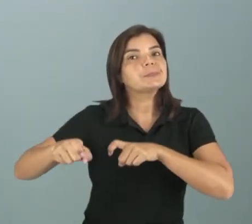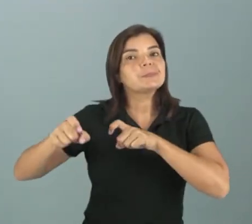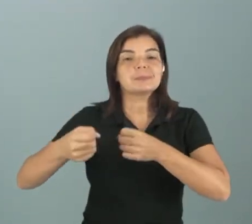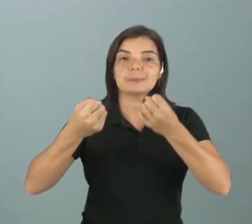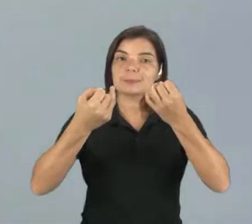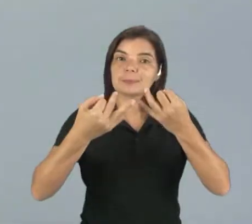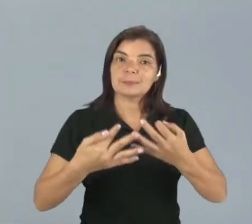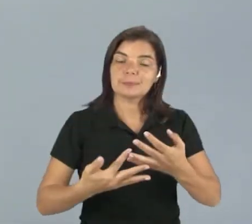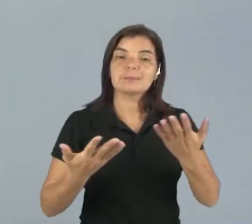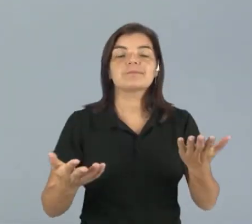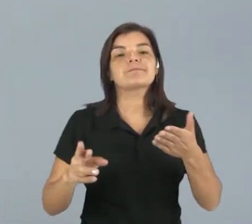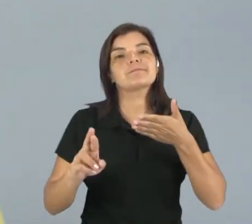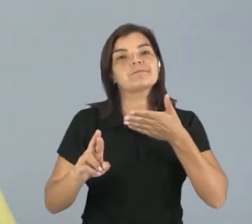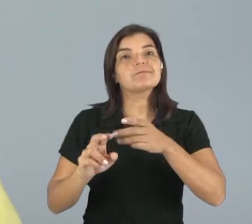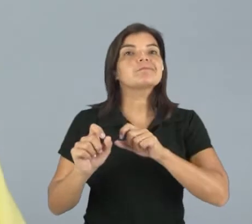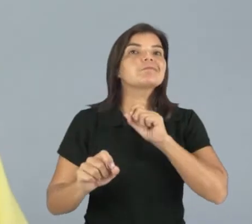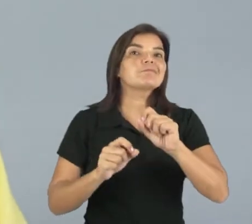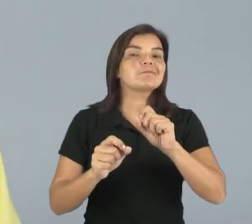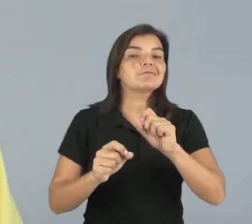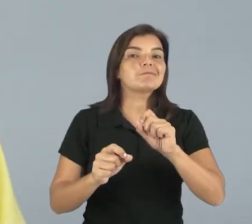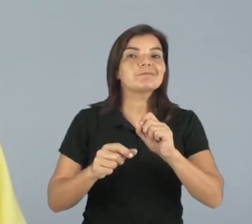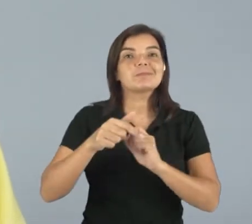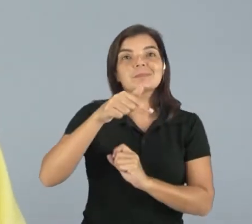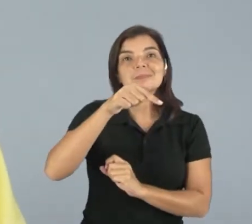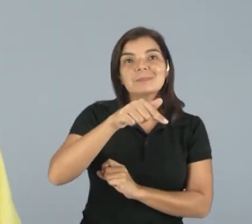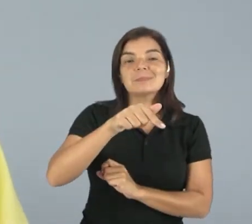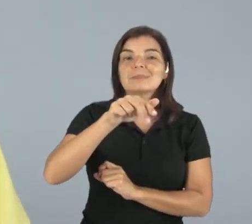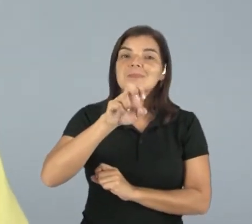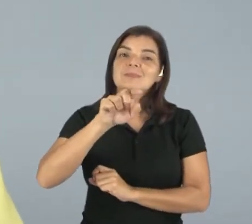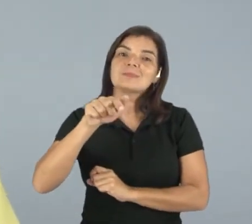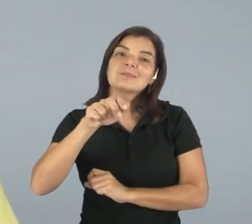de falar, que representa o quê?